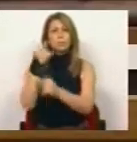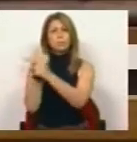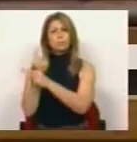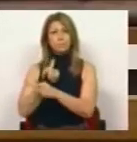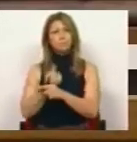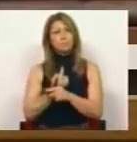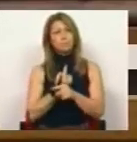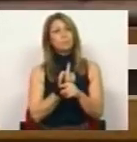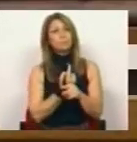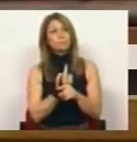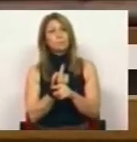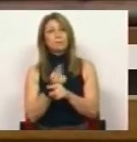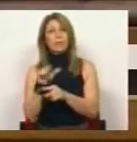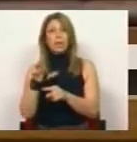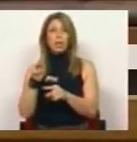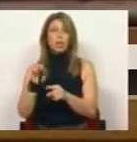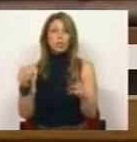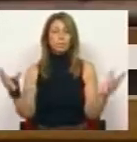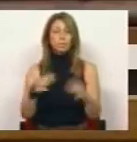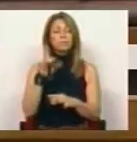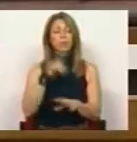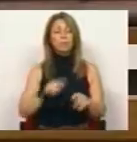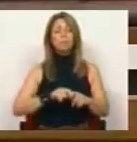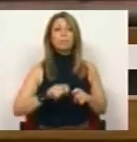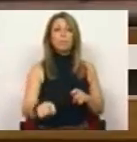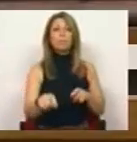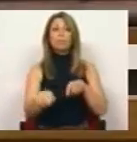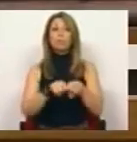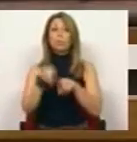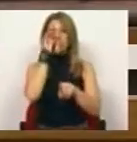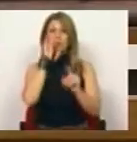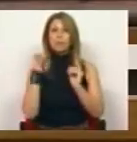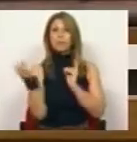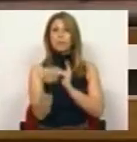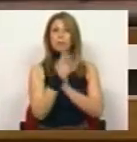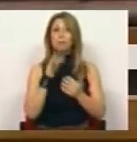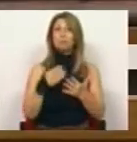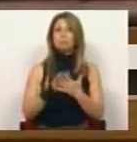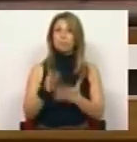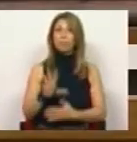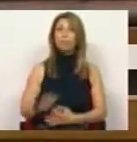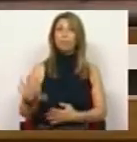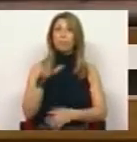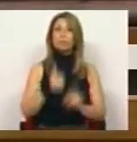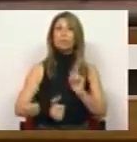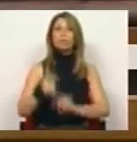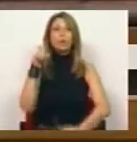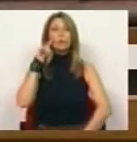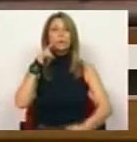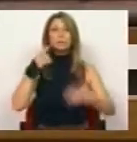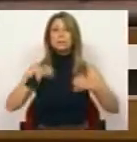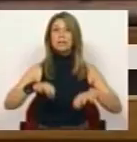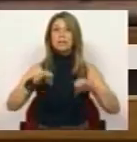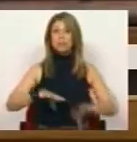importante também na definição de políticas ambientais que promovam as mais diversas formas de prevenção da